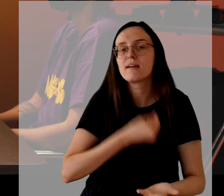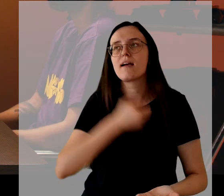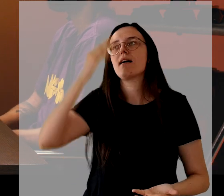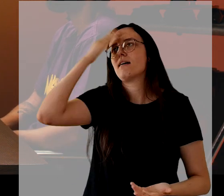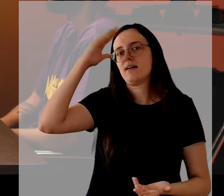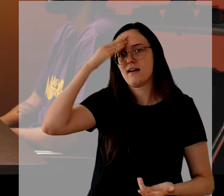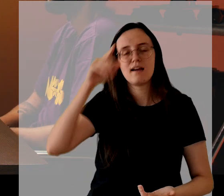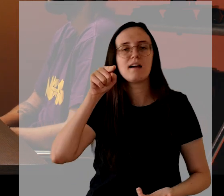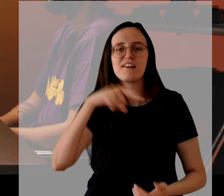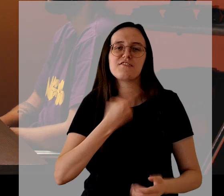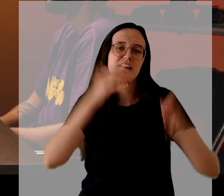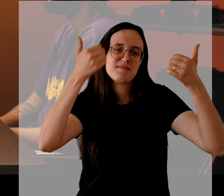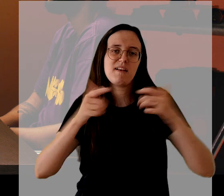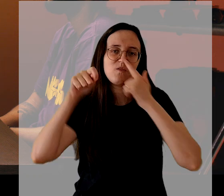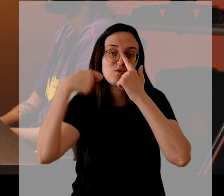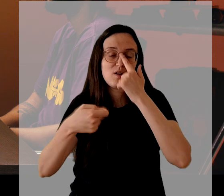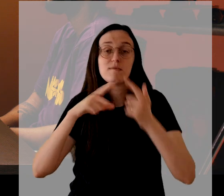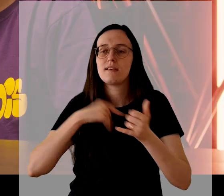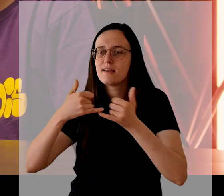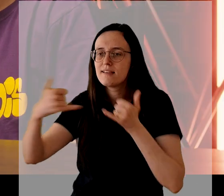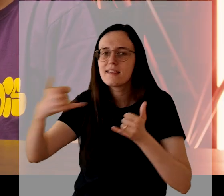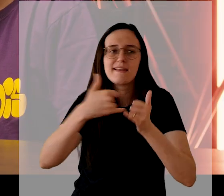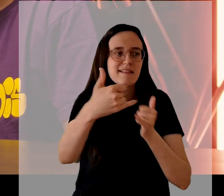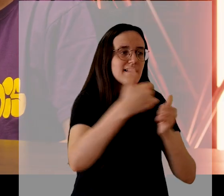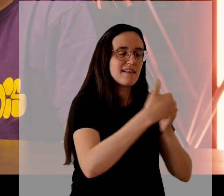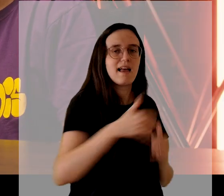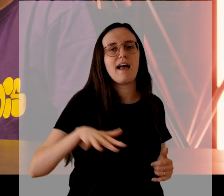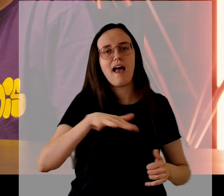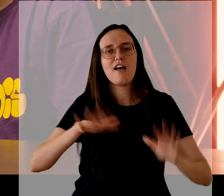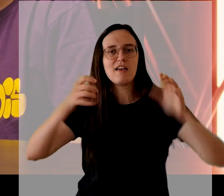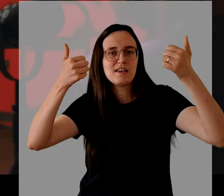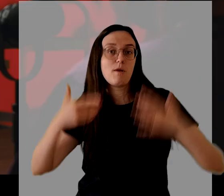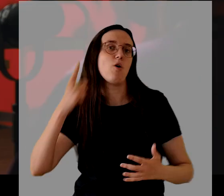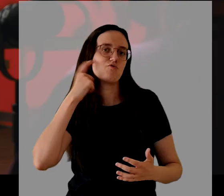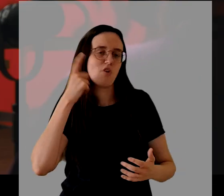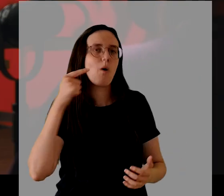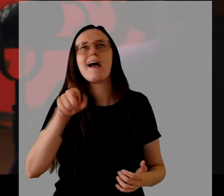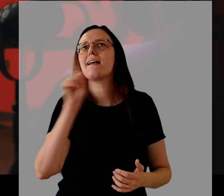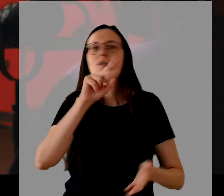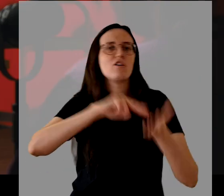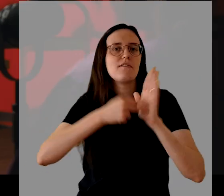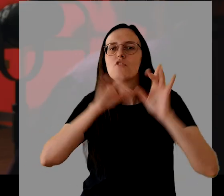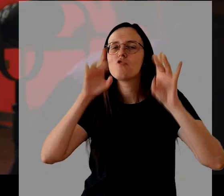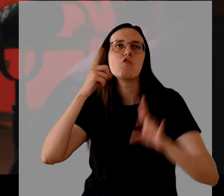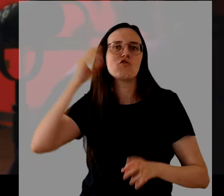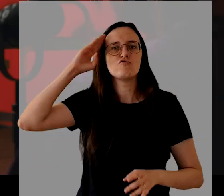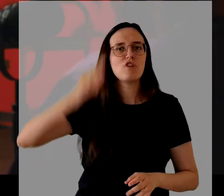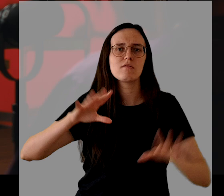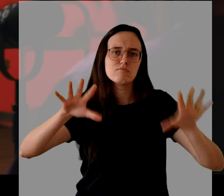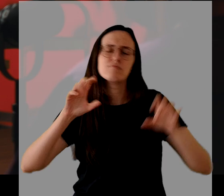entender essa... A gente já falou bastante sobre essa ramificação que a gente tem dentro do som, né? Não é só a captação de som